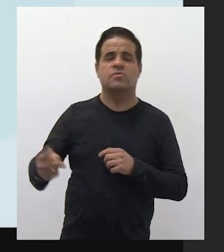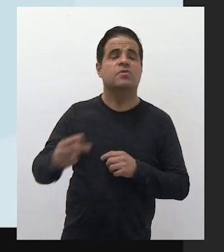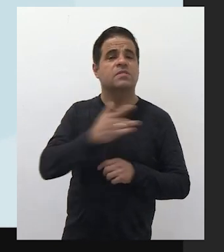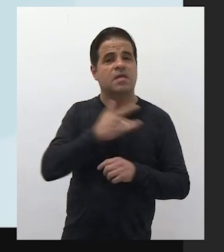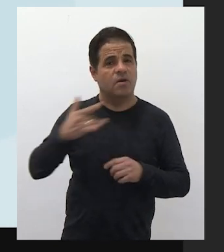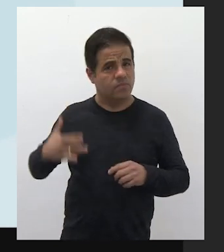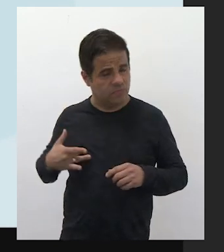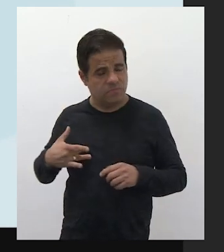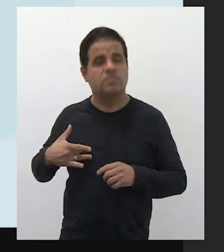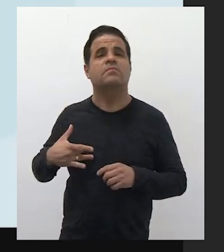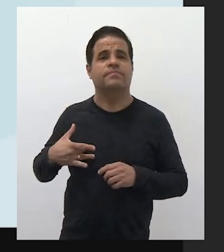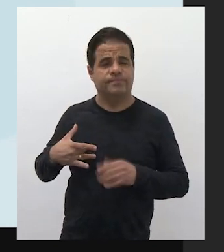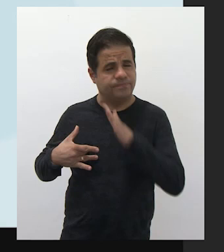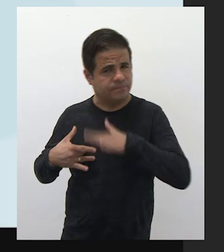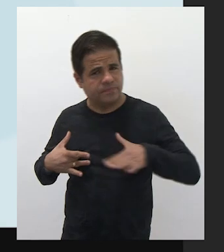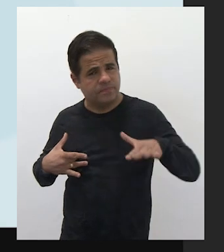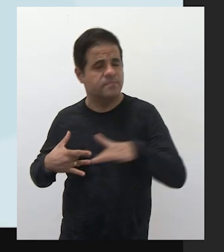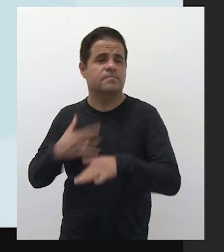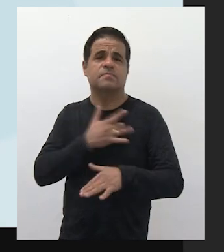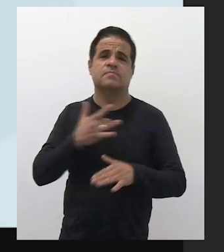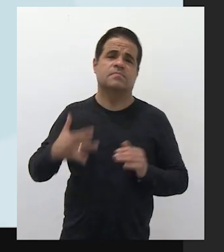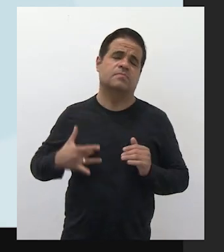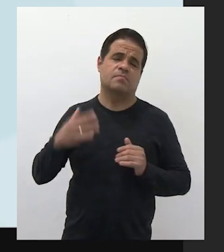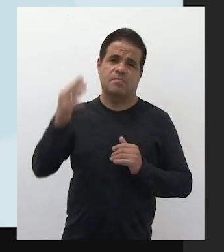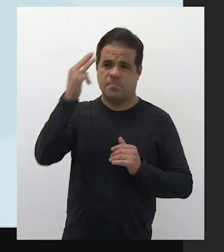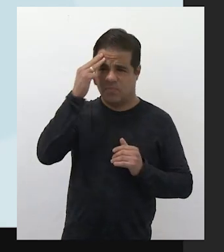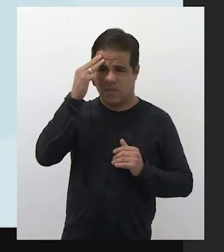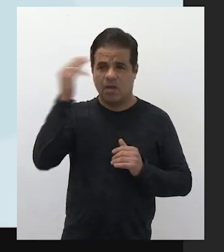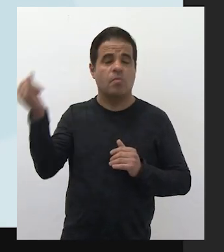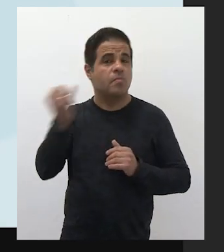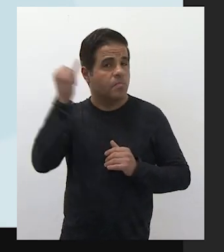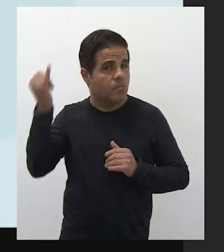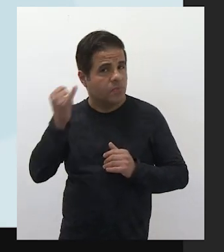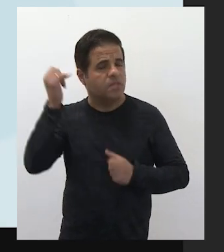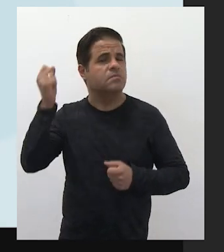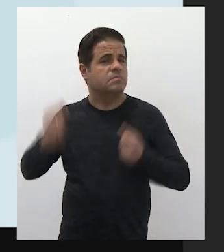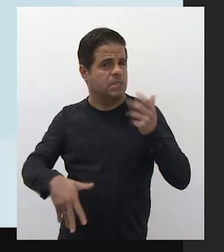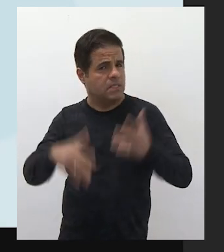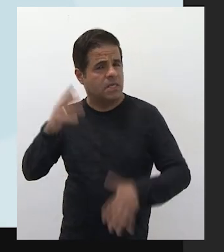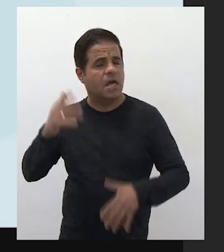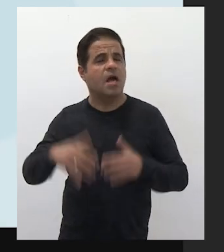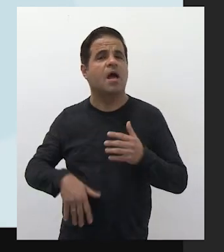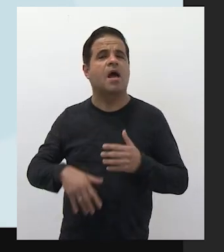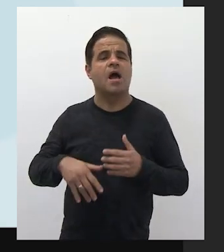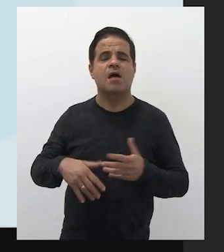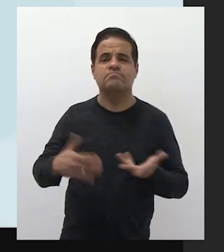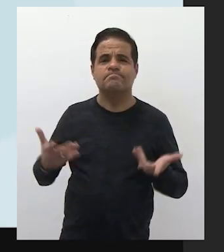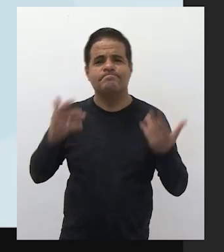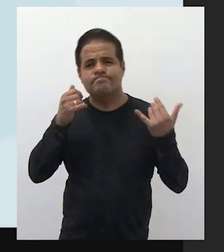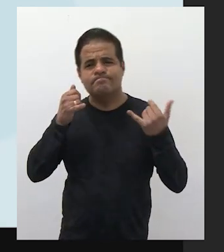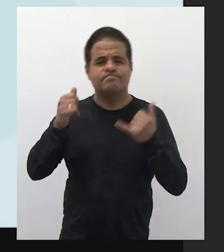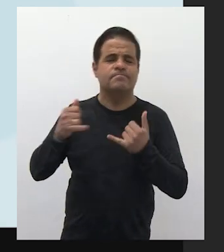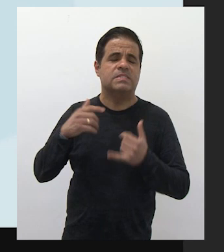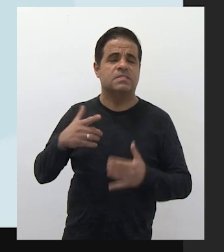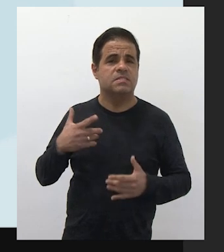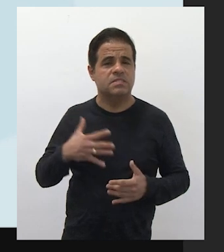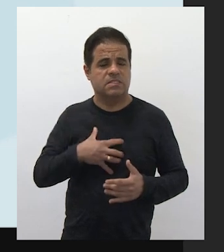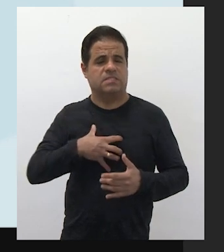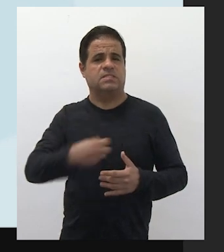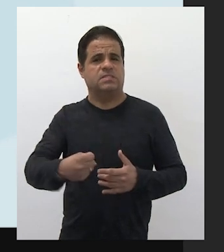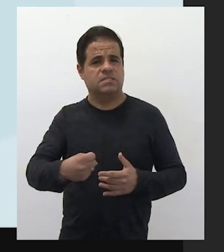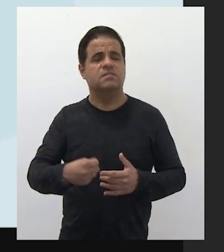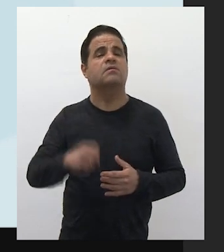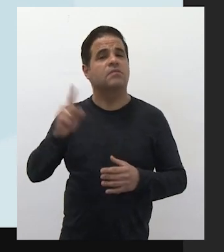que compreende inclusive saúde mental, importantíssimo falar isso, prevenção ao suicídio e tudo mais, ODS